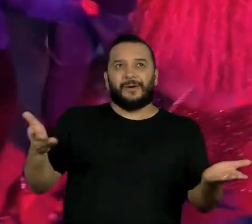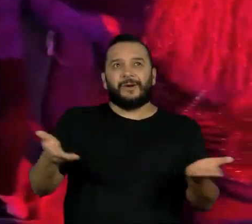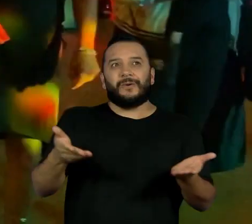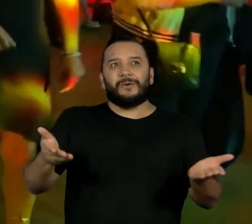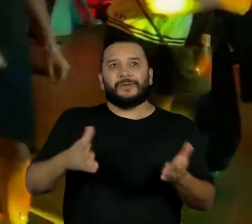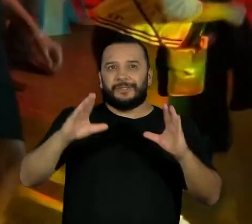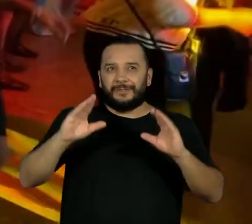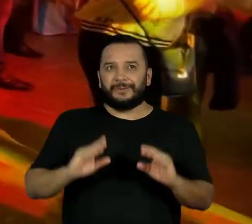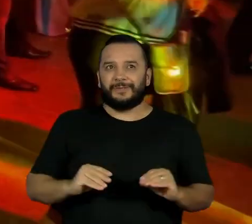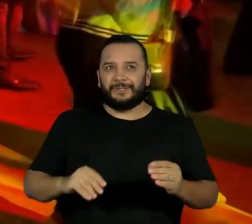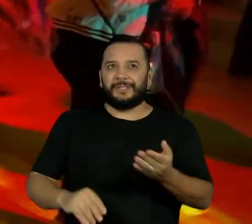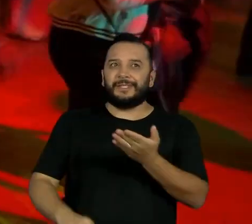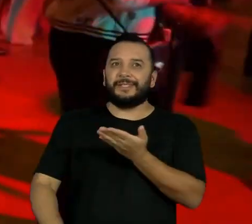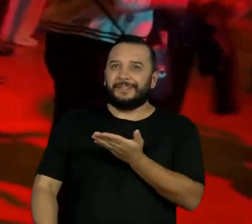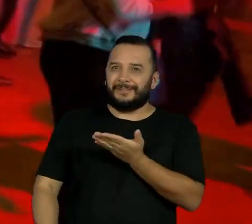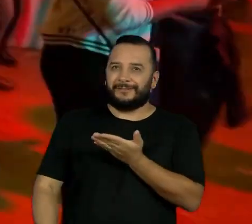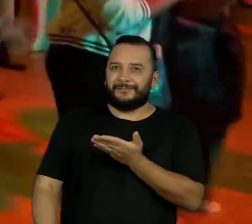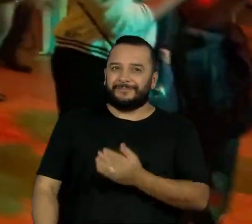Clube Homes.